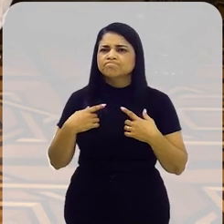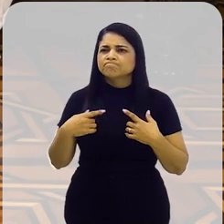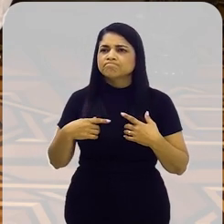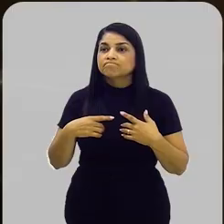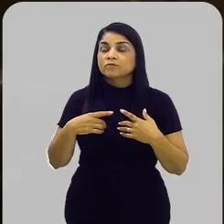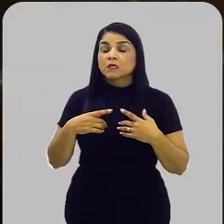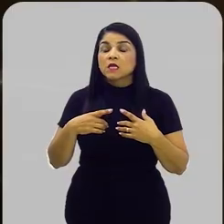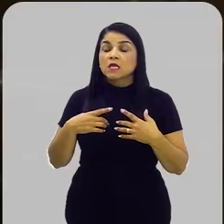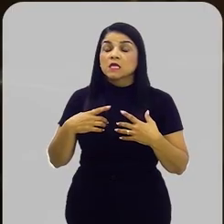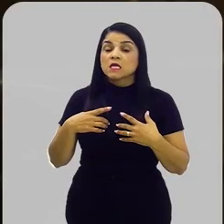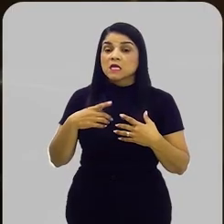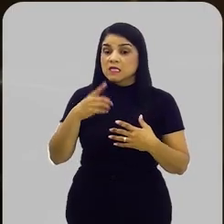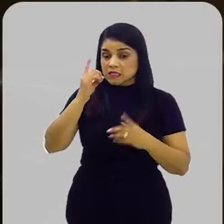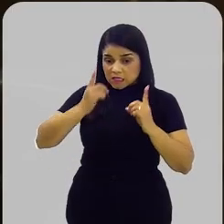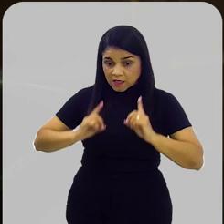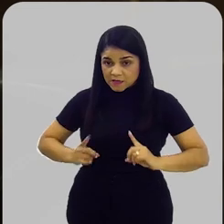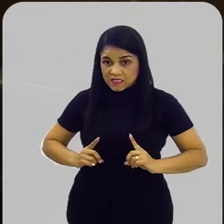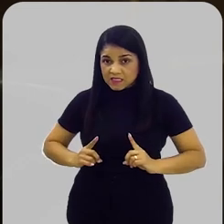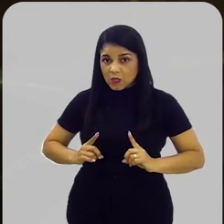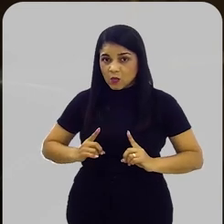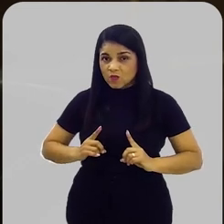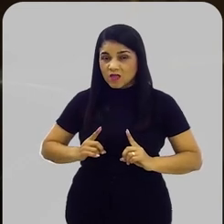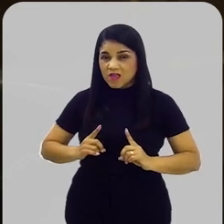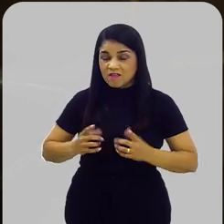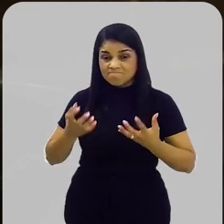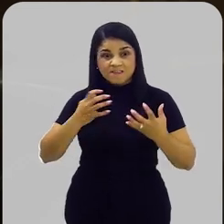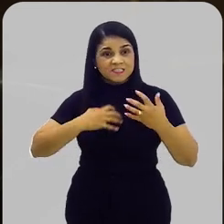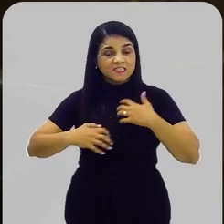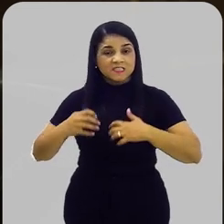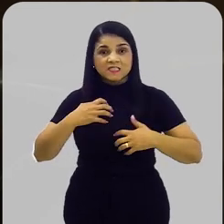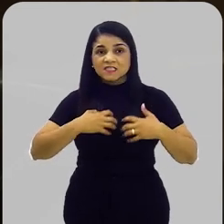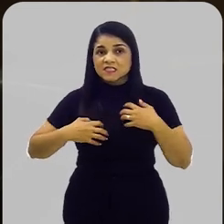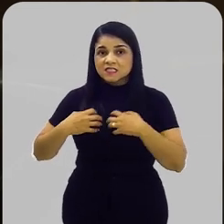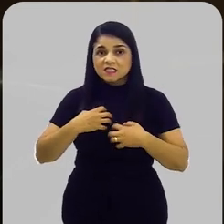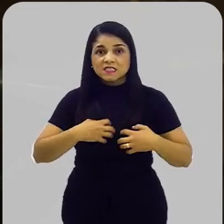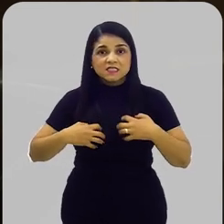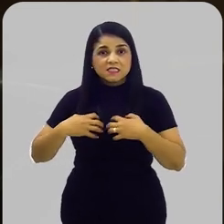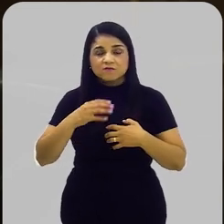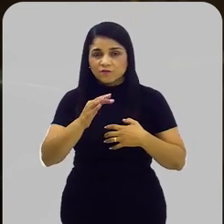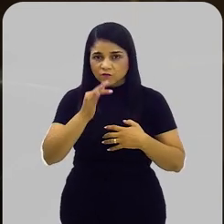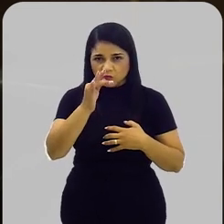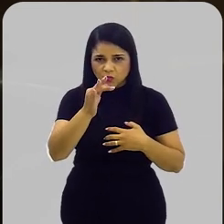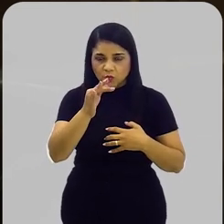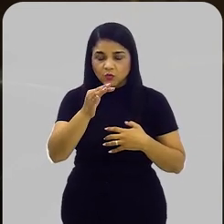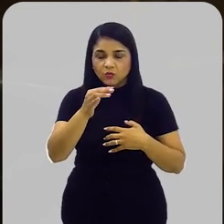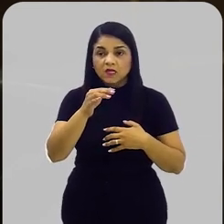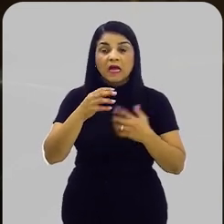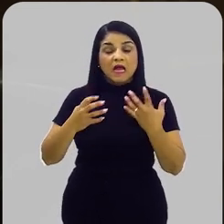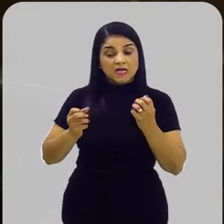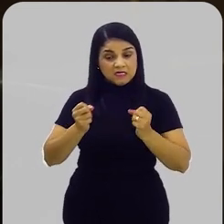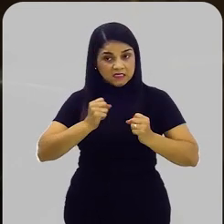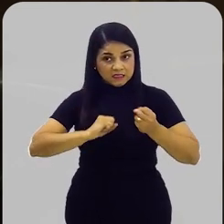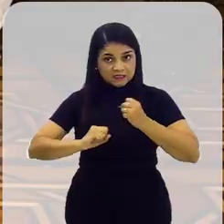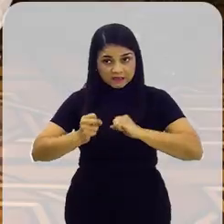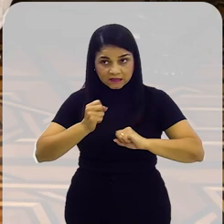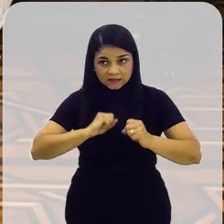é o excesso de futuro, não é isso? Isso, a coisa, e por aí. E a ansiedade é o, não,